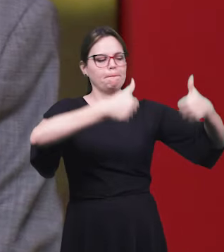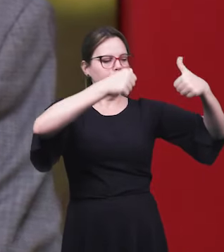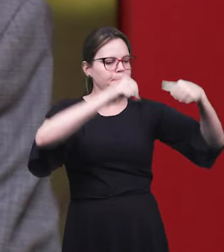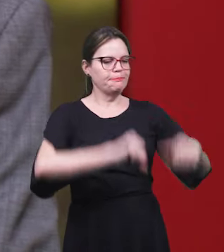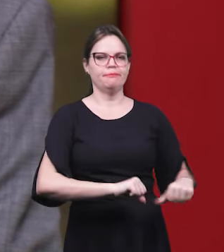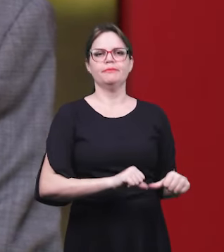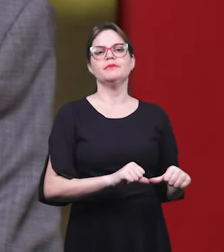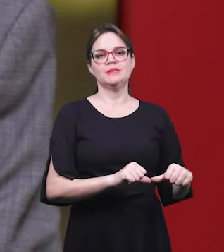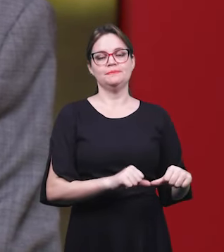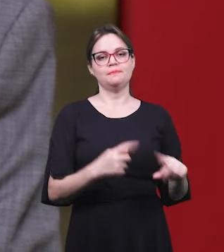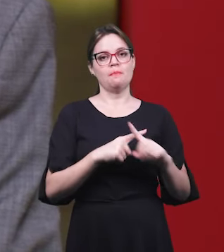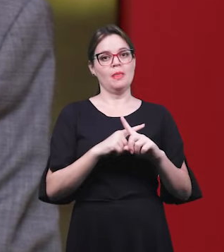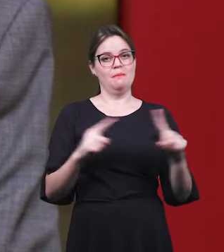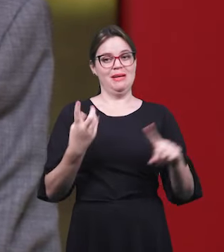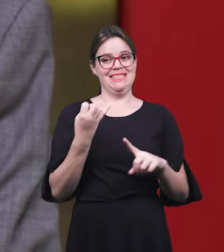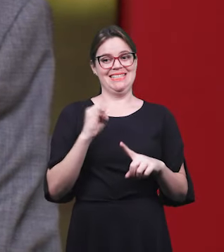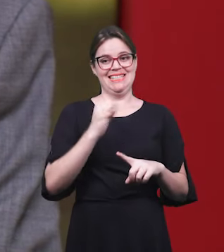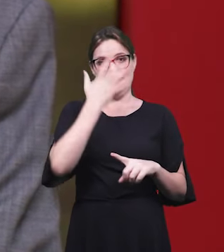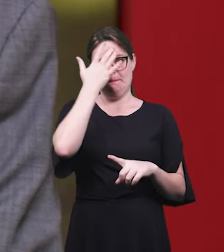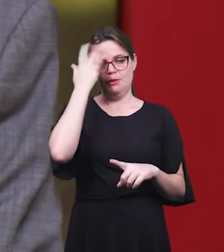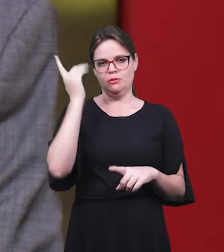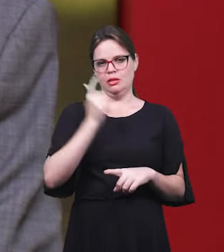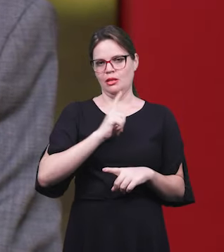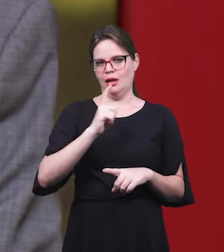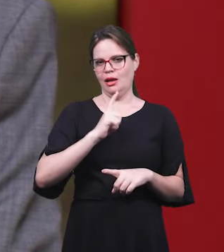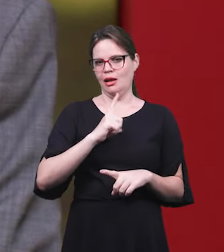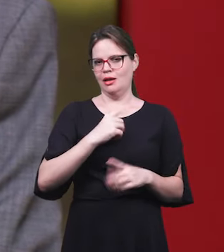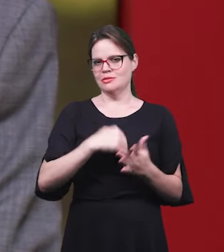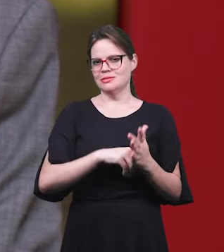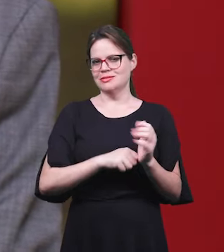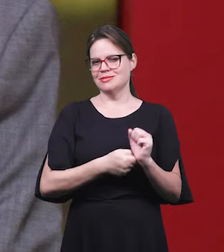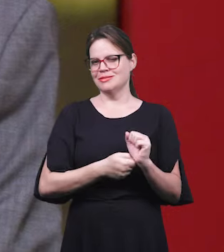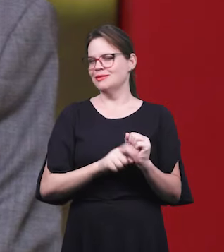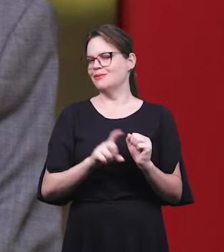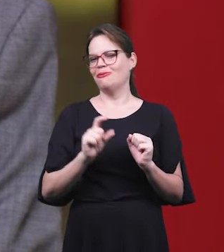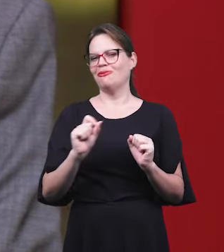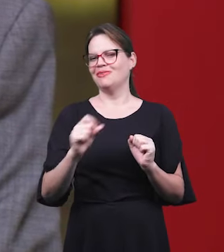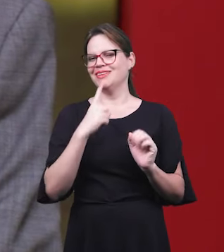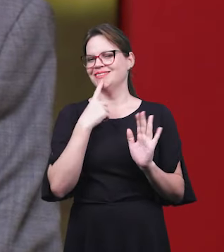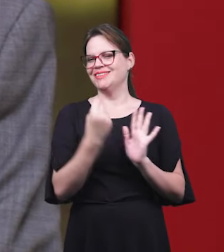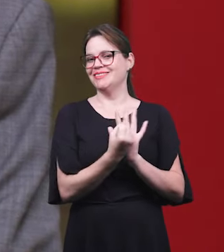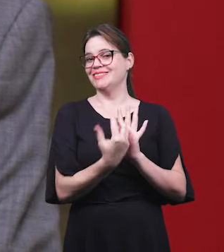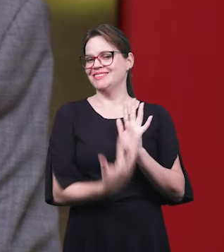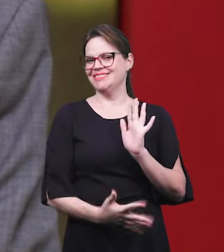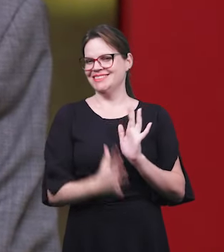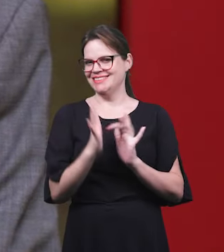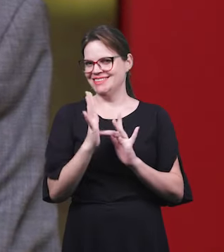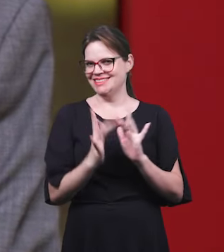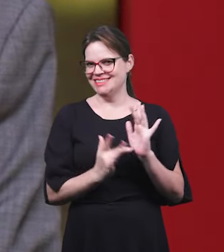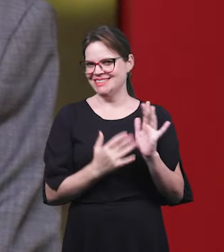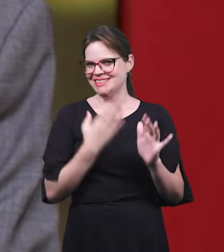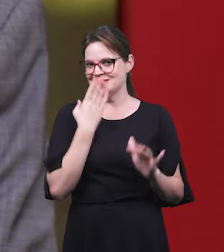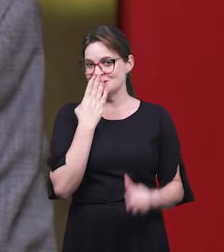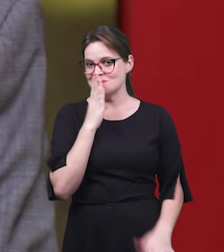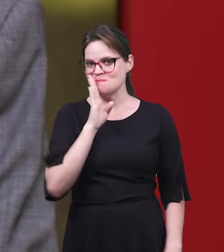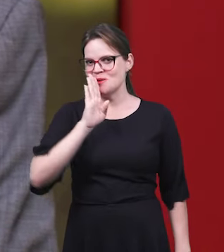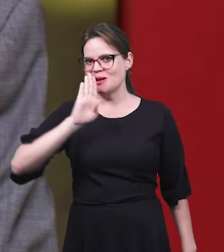caindo, deixando de existir. Mas aquele que tem o fio de escarlate, aquele que tem a promessa da